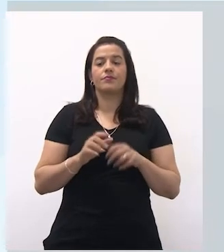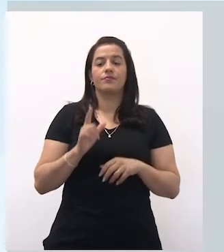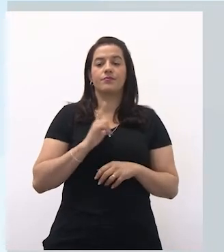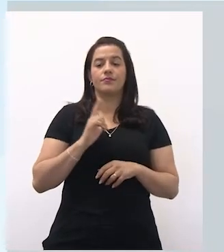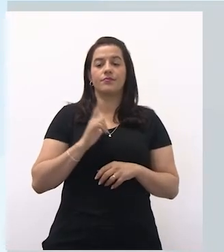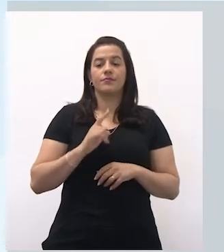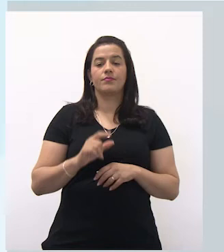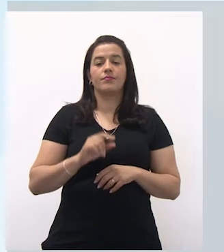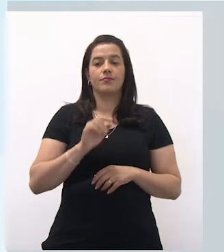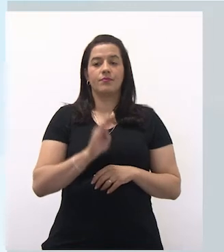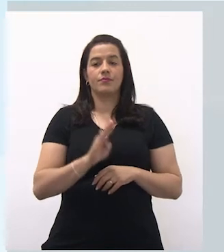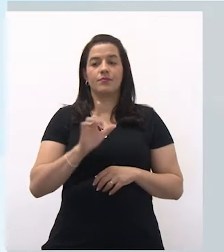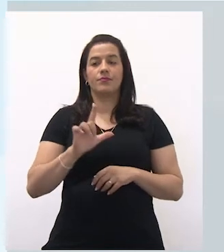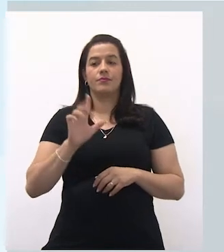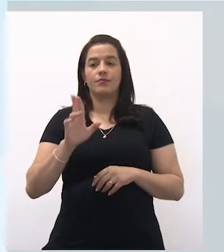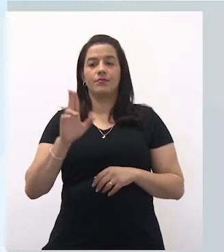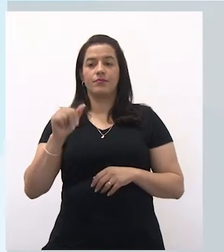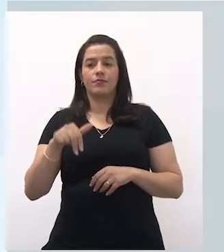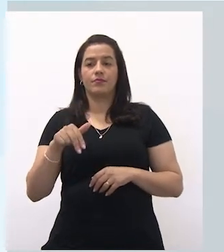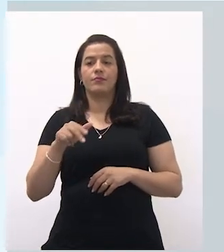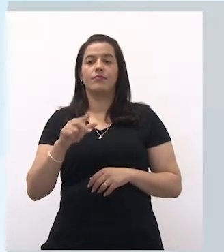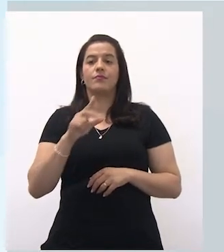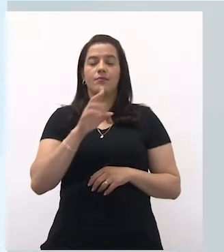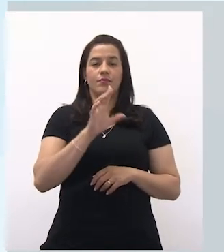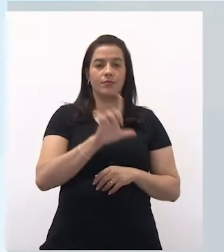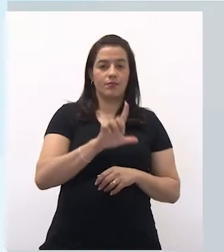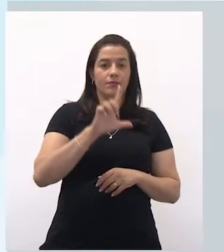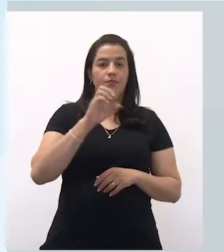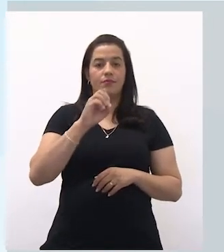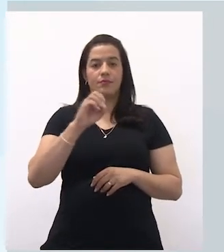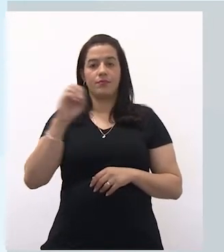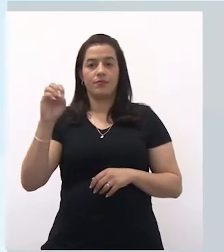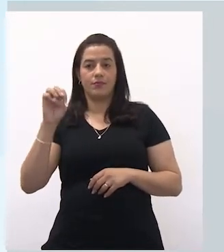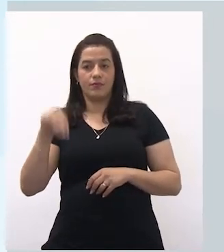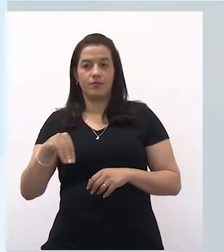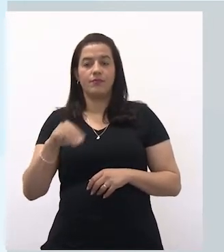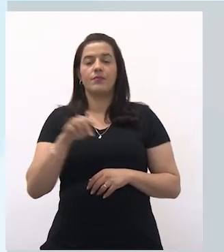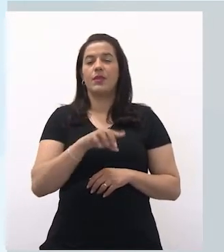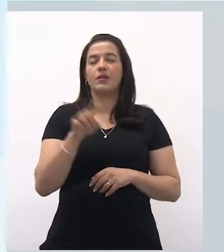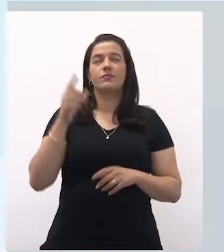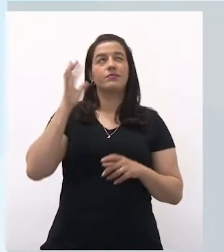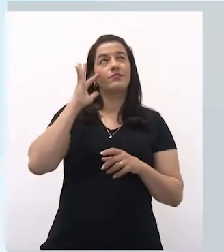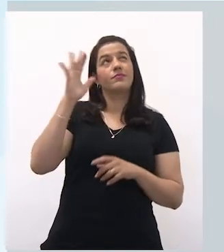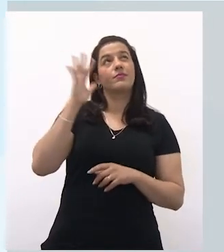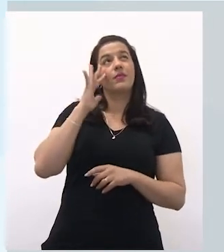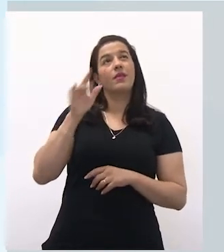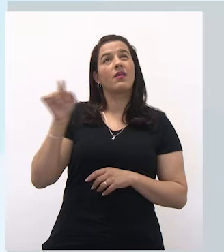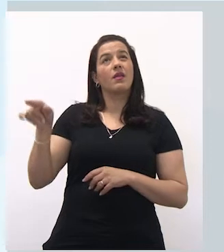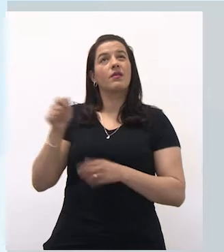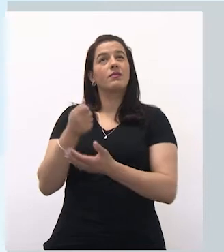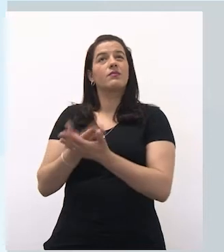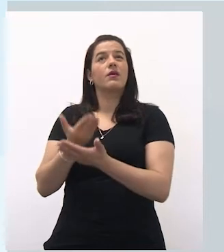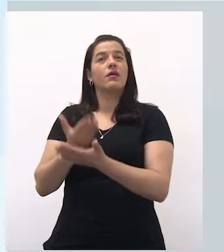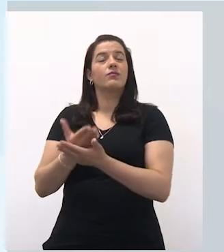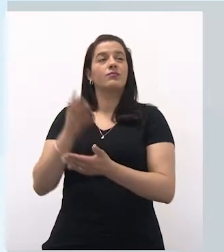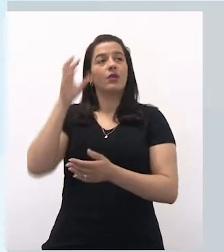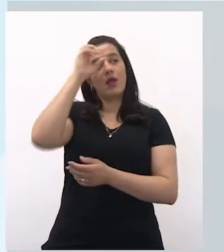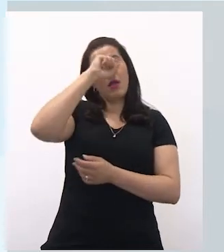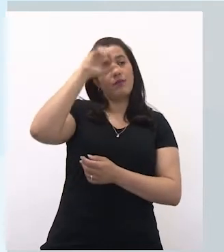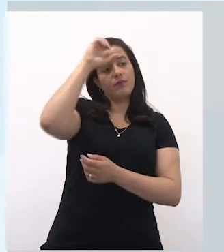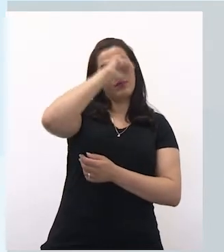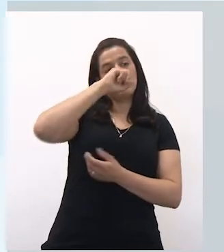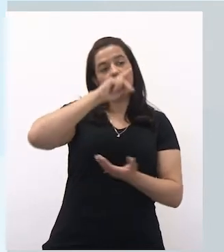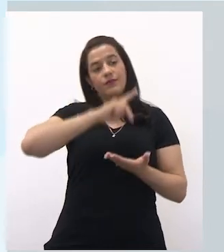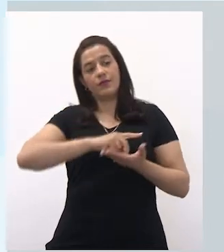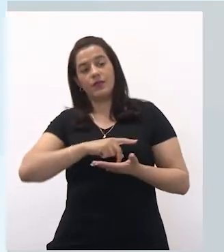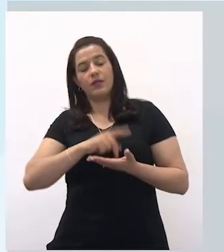uma angústia de Bloom, quando ele começou a questionar se os alunos realmente aprendiam, se os seus alunos aprendiam e